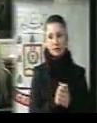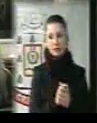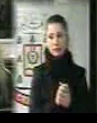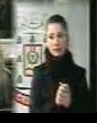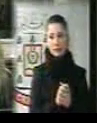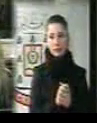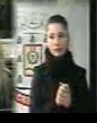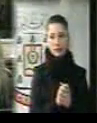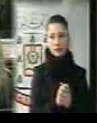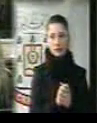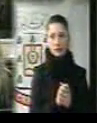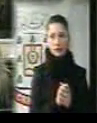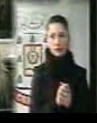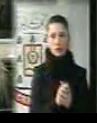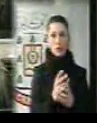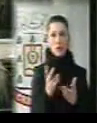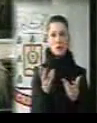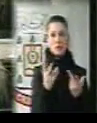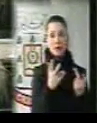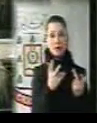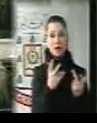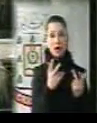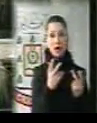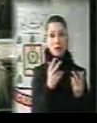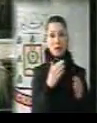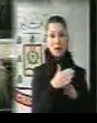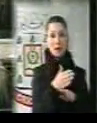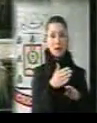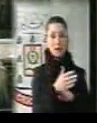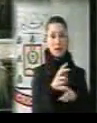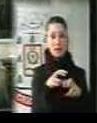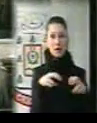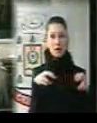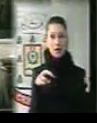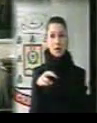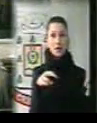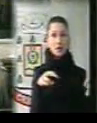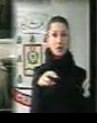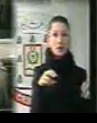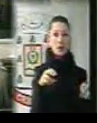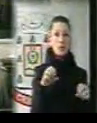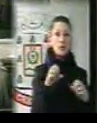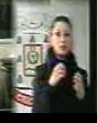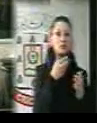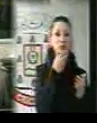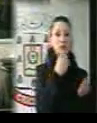Gostaria de registrar a presença e convidar para que faça parte da mesa o secretário regional João Fabras.